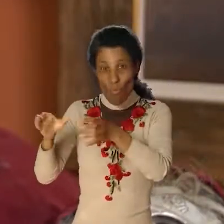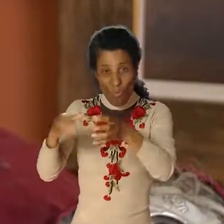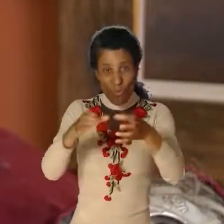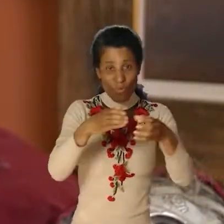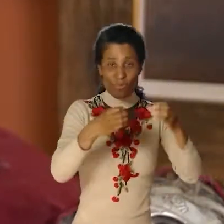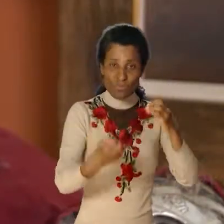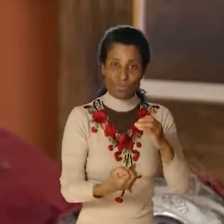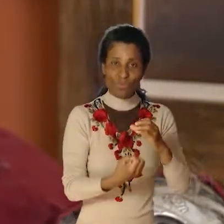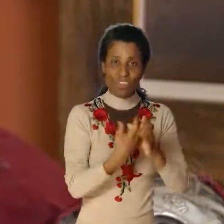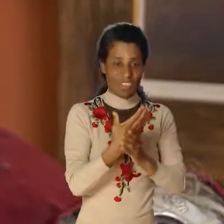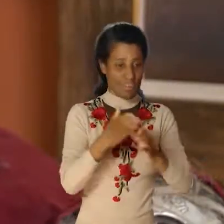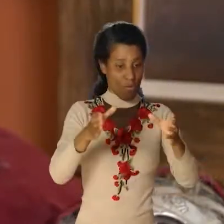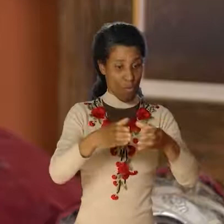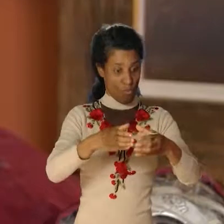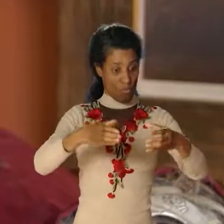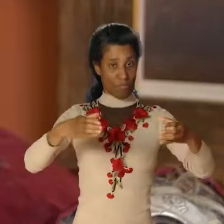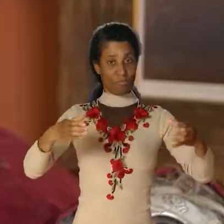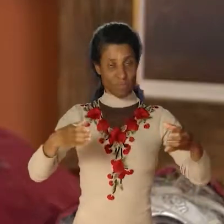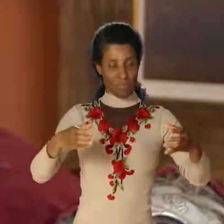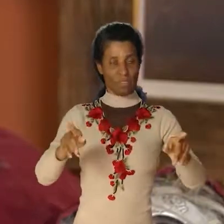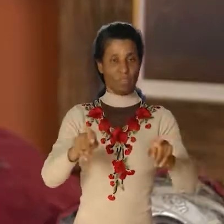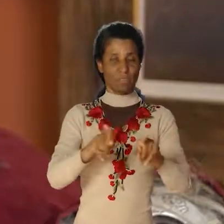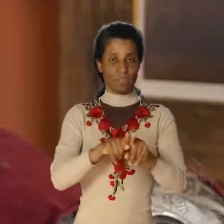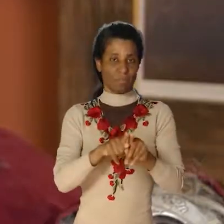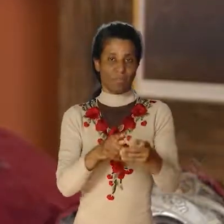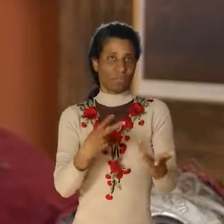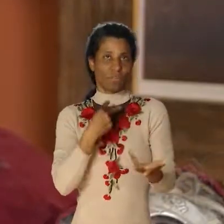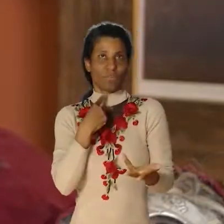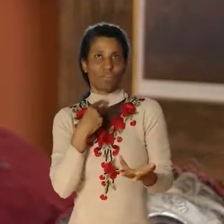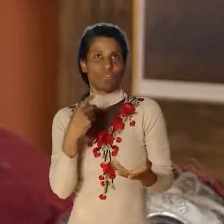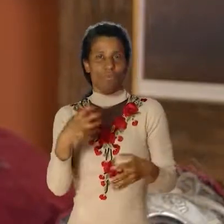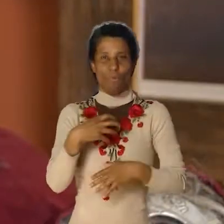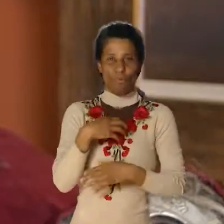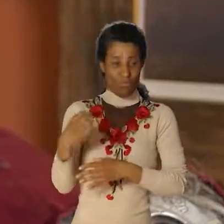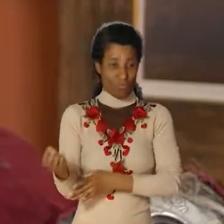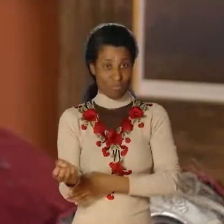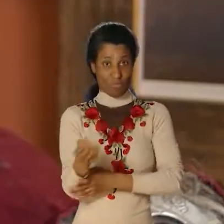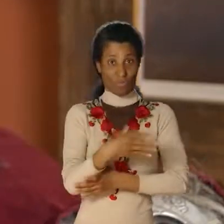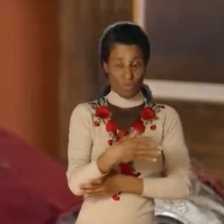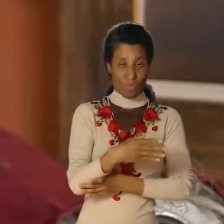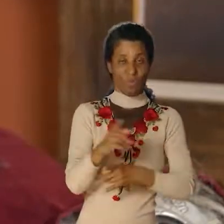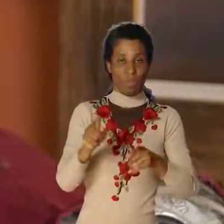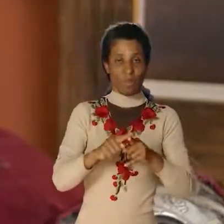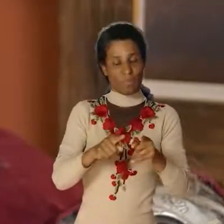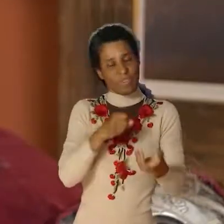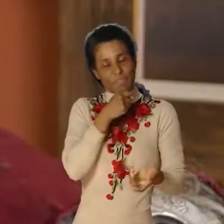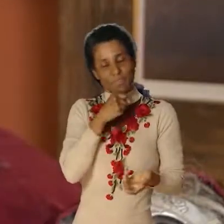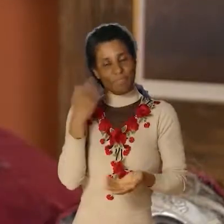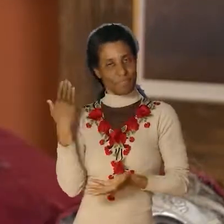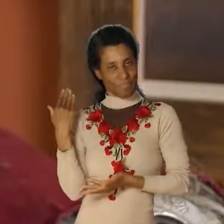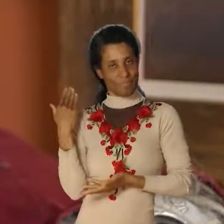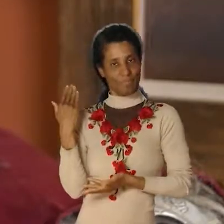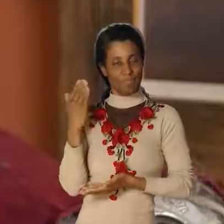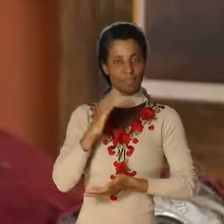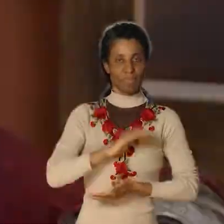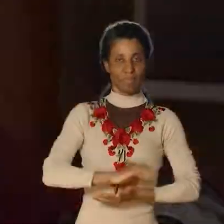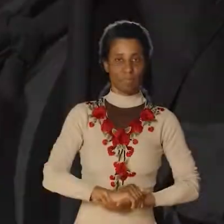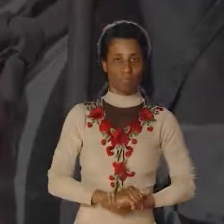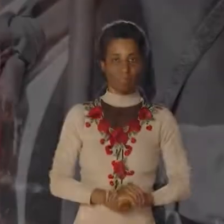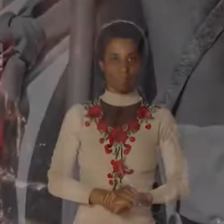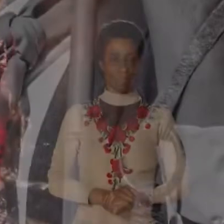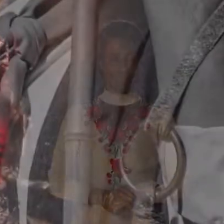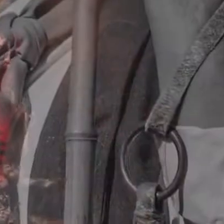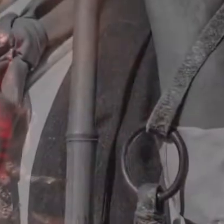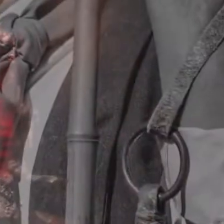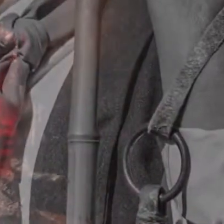todo o conjunto que forma uma estância e que a gente não pode também entender como uma estância moderna, estamos falando de uma estância primitiva.